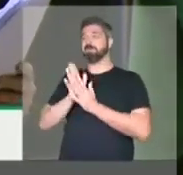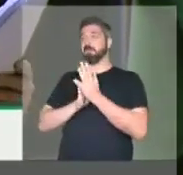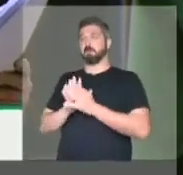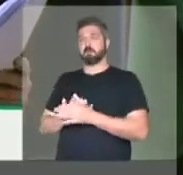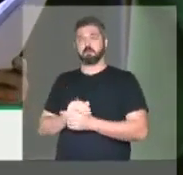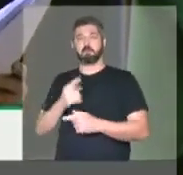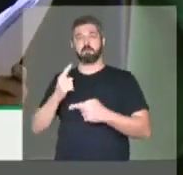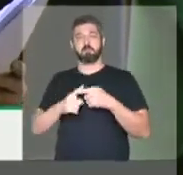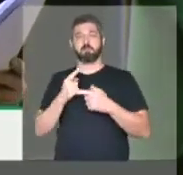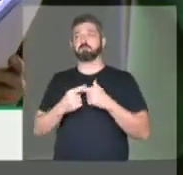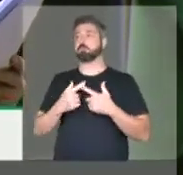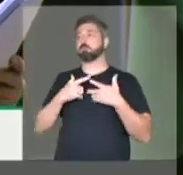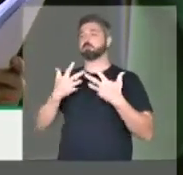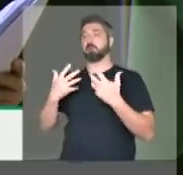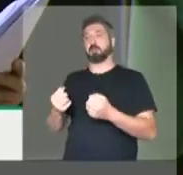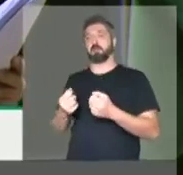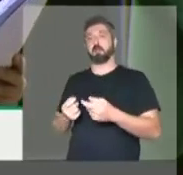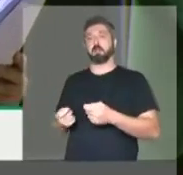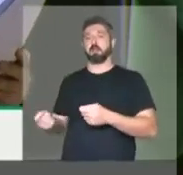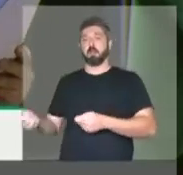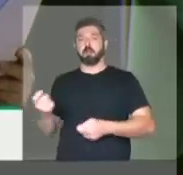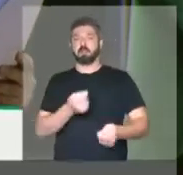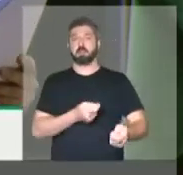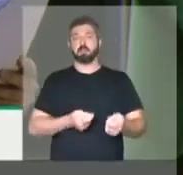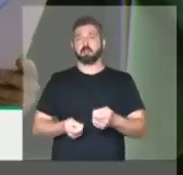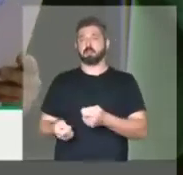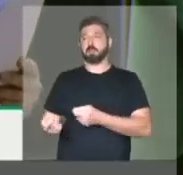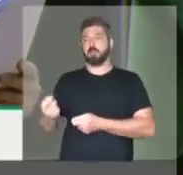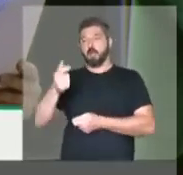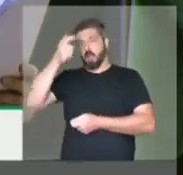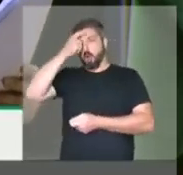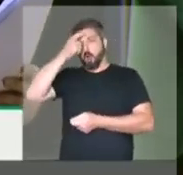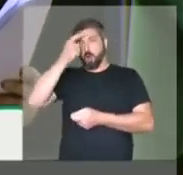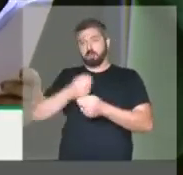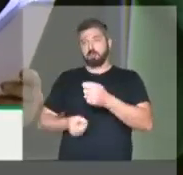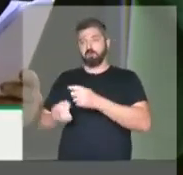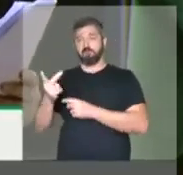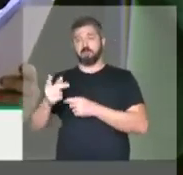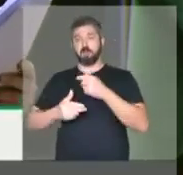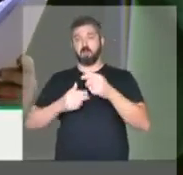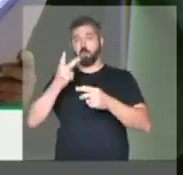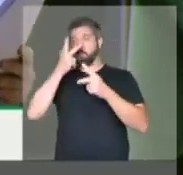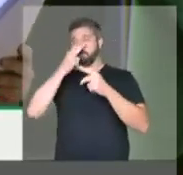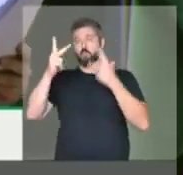porque sempre se dispõem a traficar suas consciências